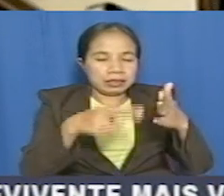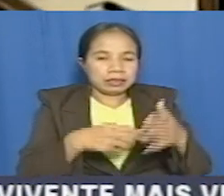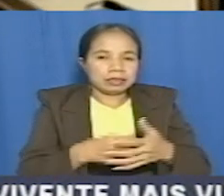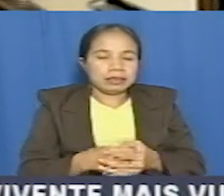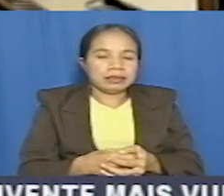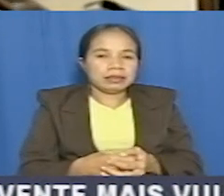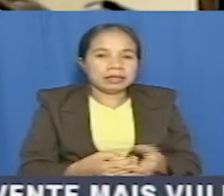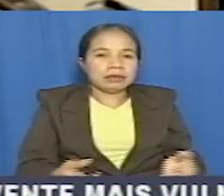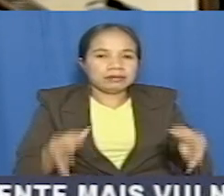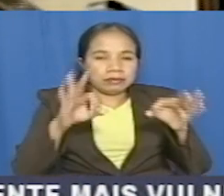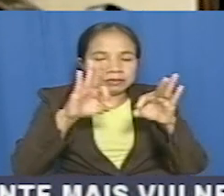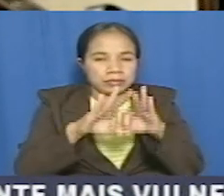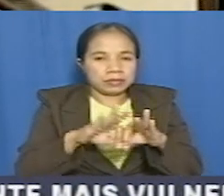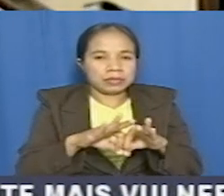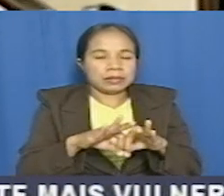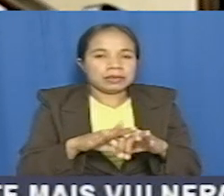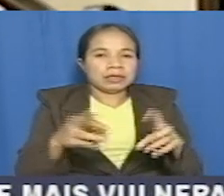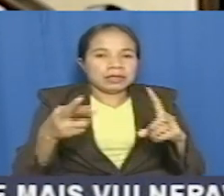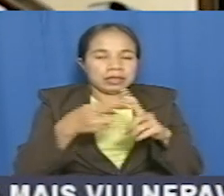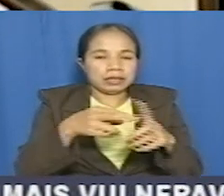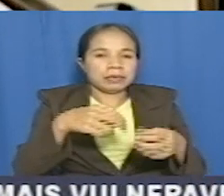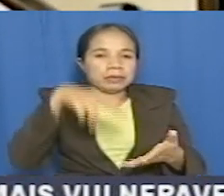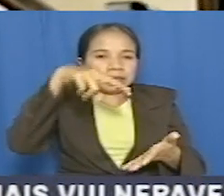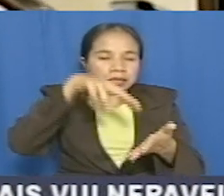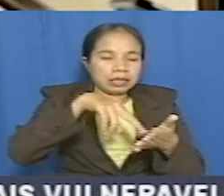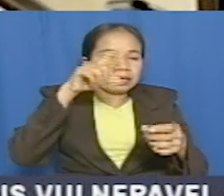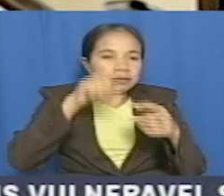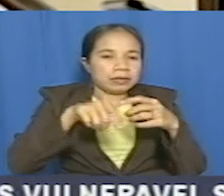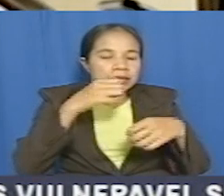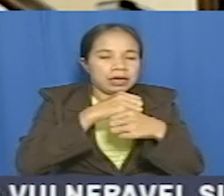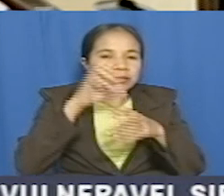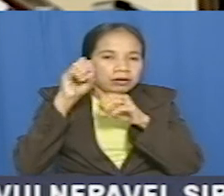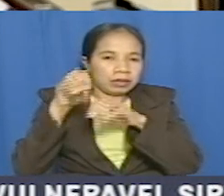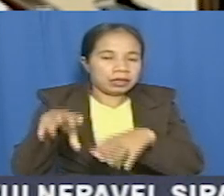né monumento nebe mahari labele halulakon